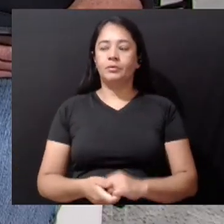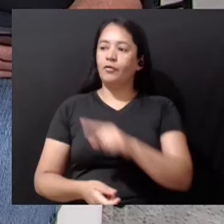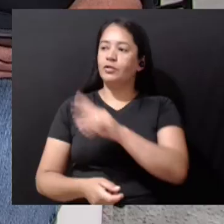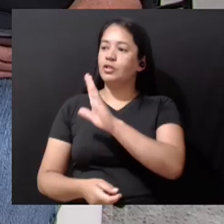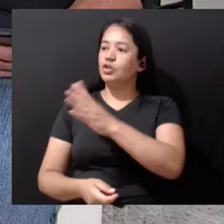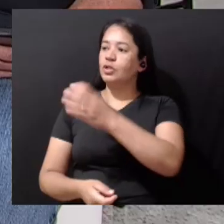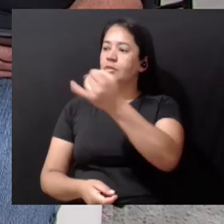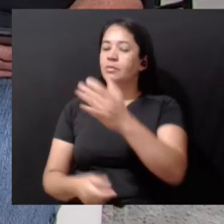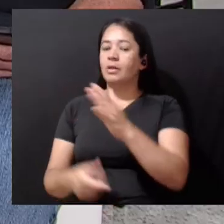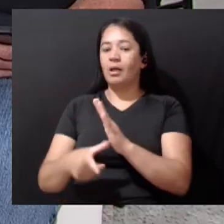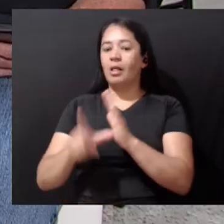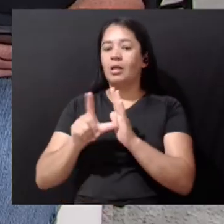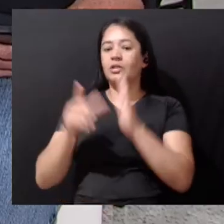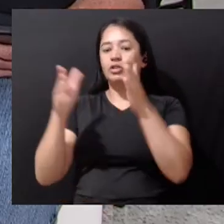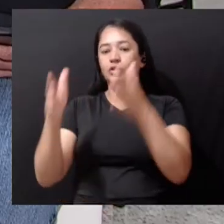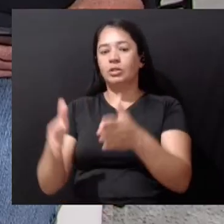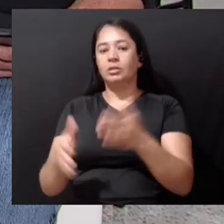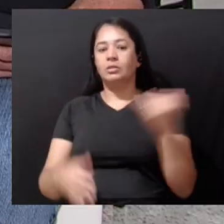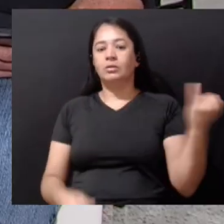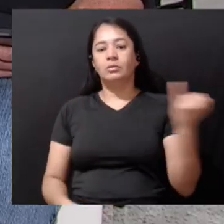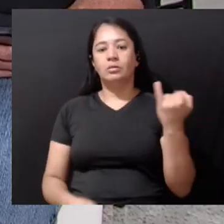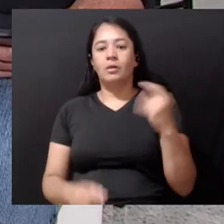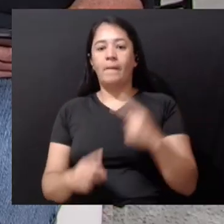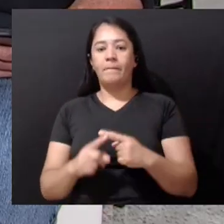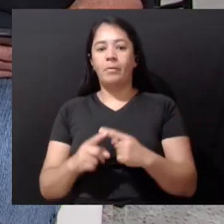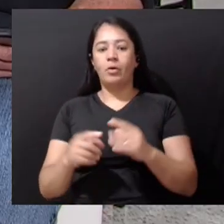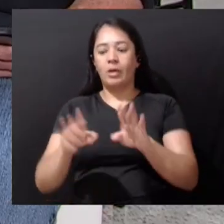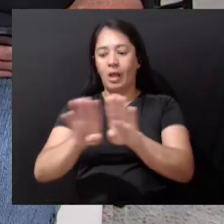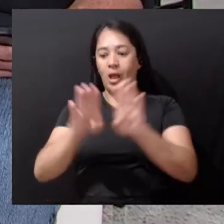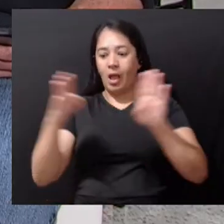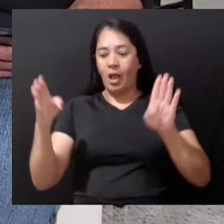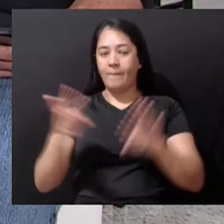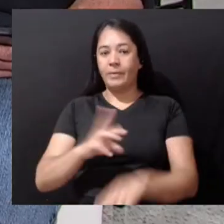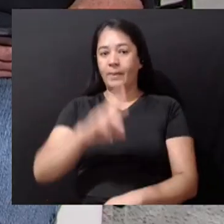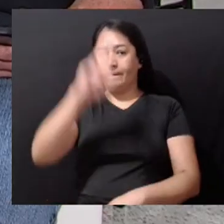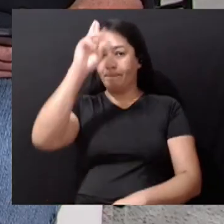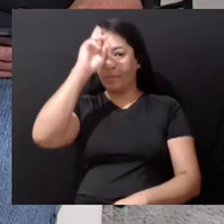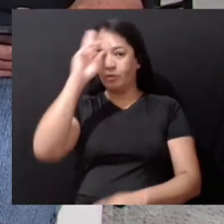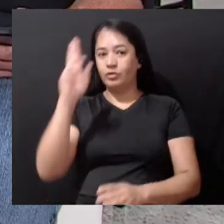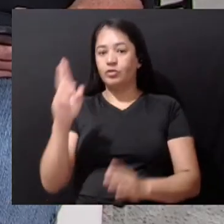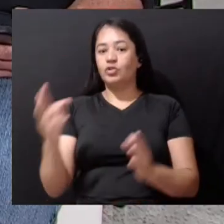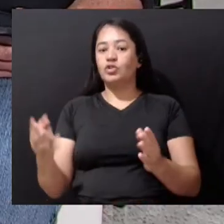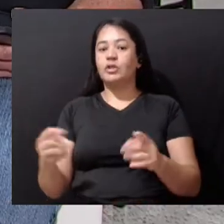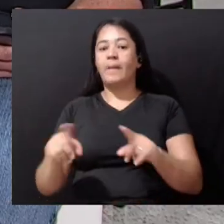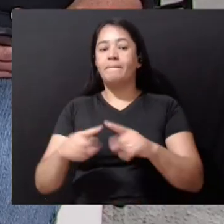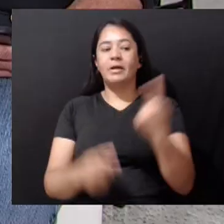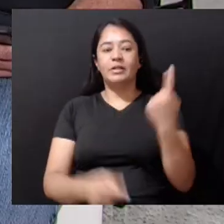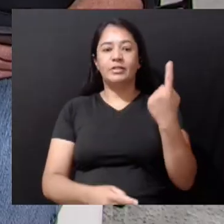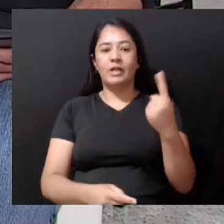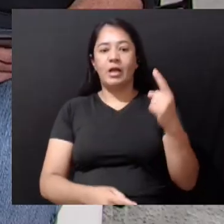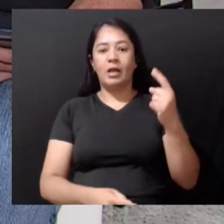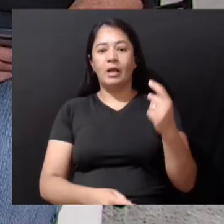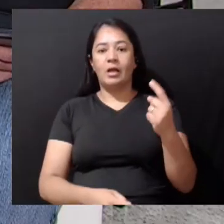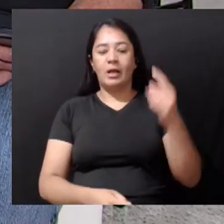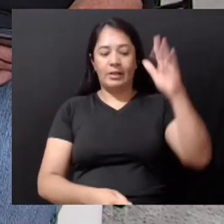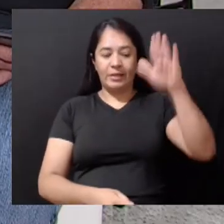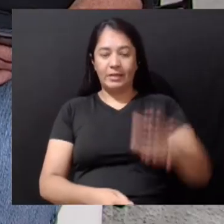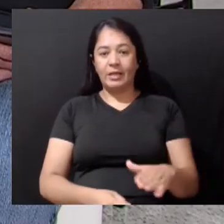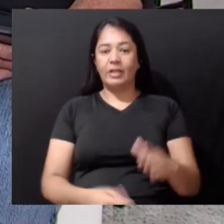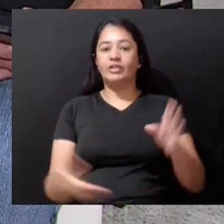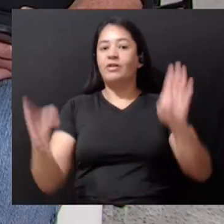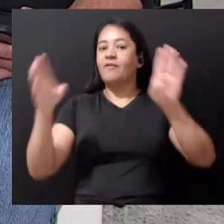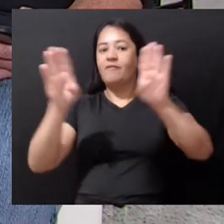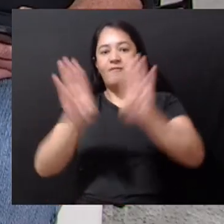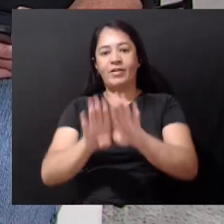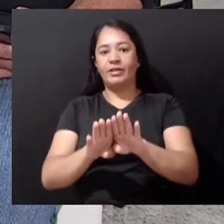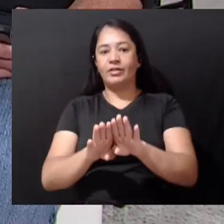antecedência é fundamental, porque os portões eles abrem meio-dia e fecham às 13 horas, a 1 hora da tarde, né? Isso. E não tem tolerância, como você falou,